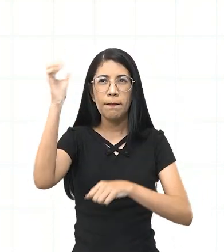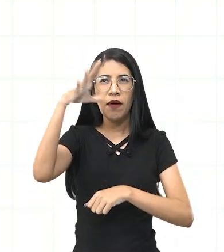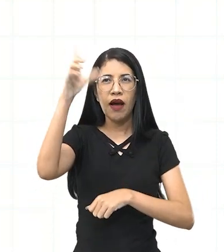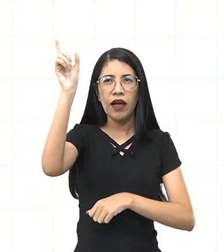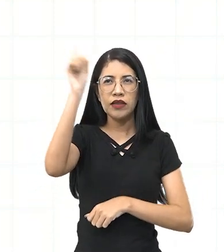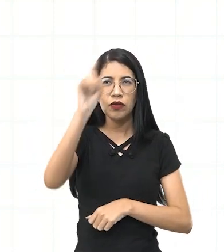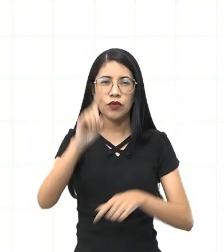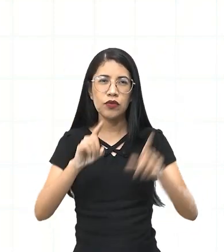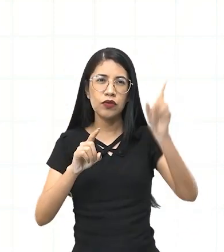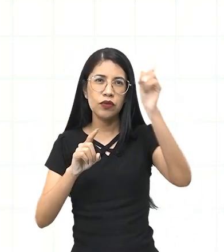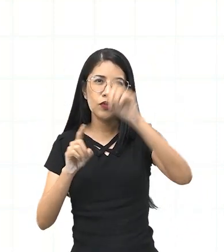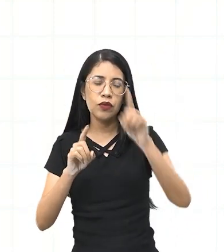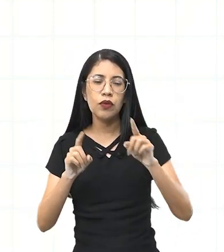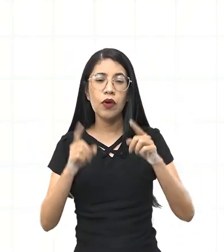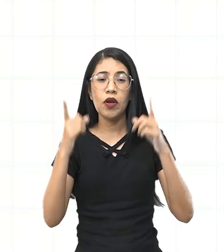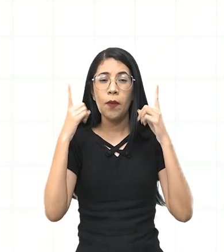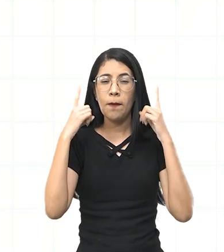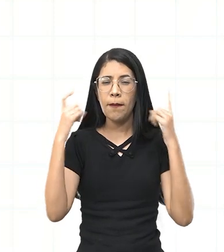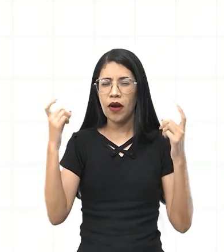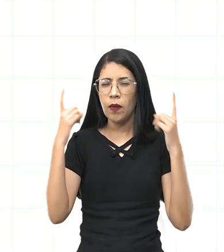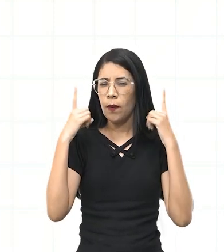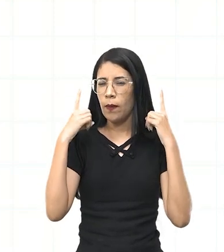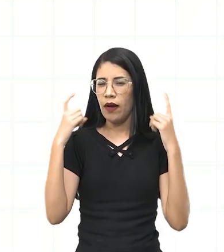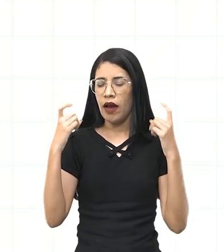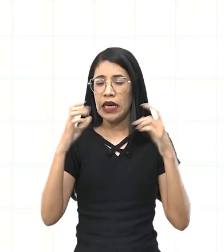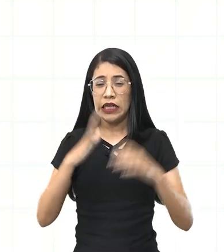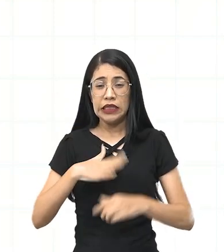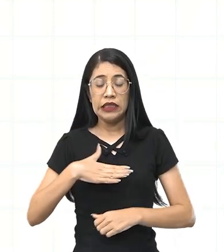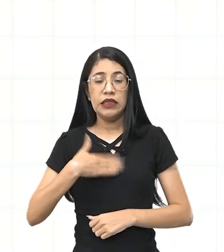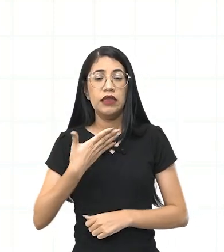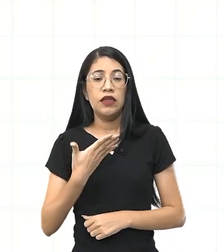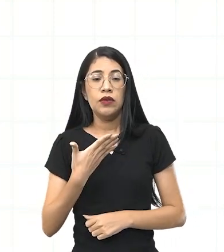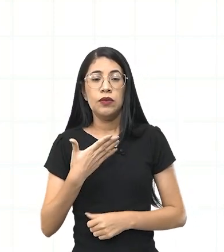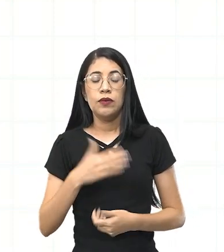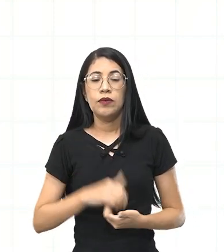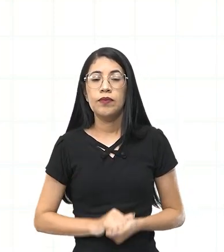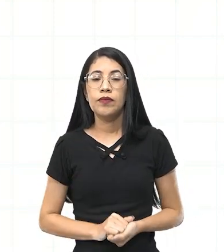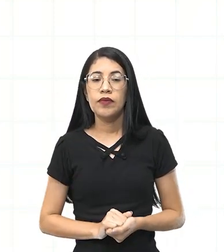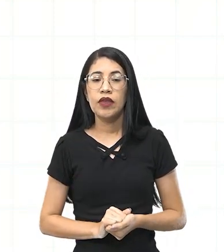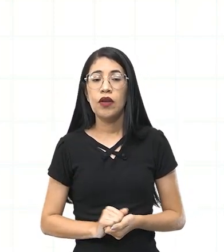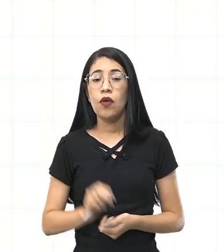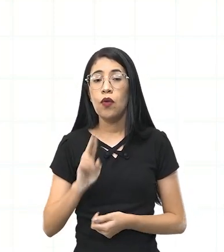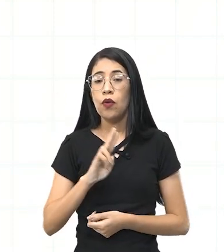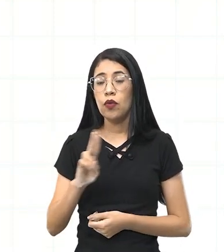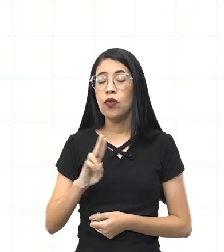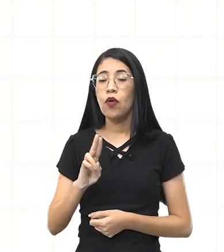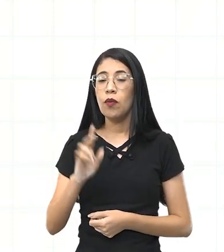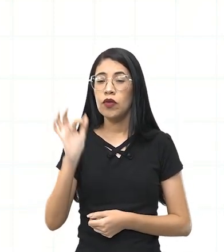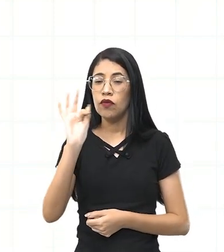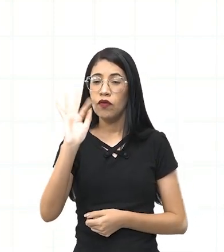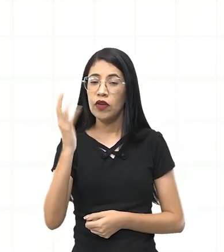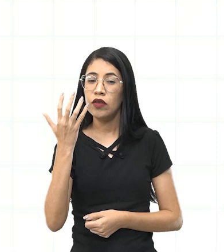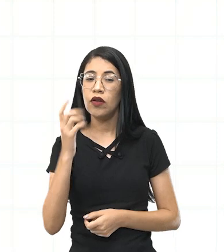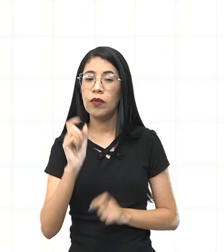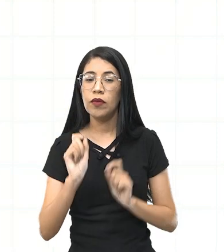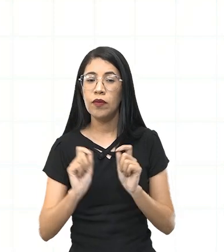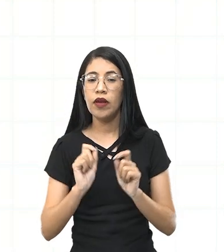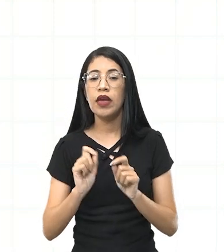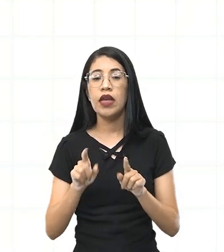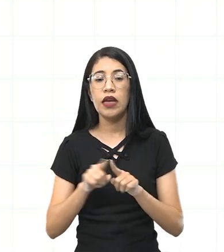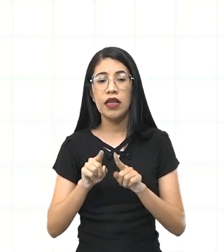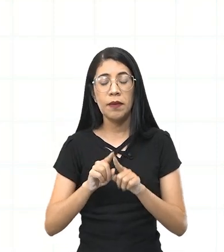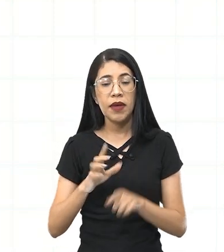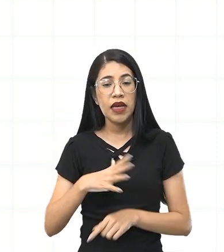forte, seguido de um barulho enorme, e a gente toma maior susto. O nome desse fenômeno poderoso e às